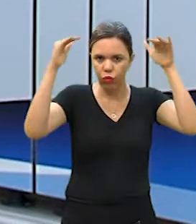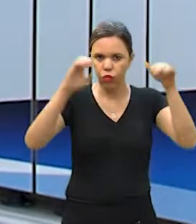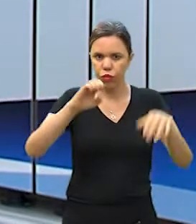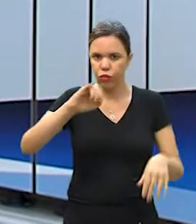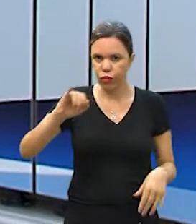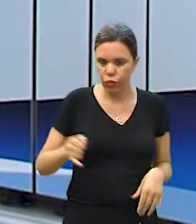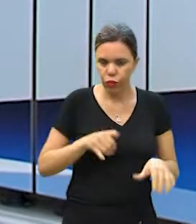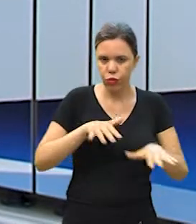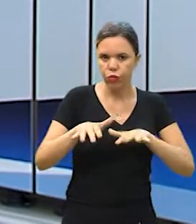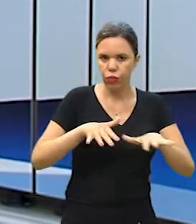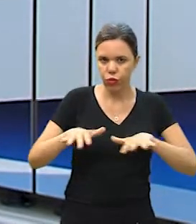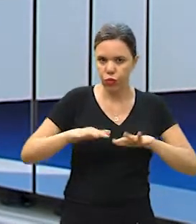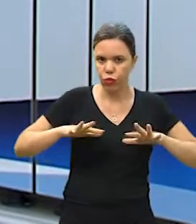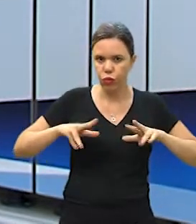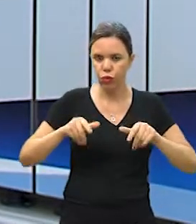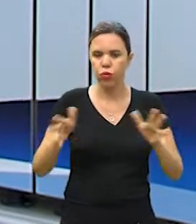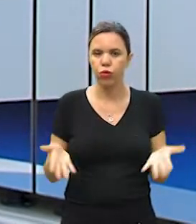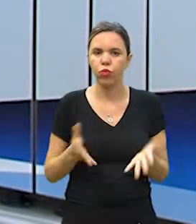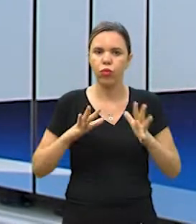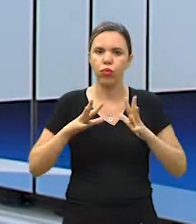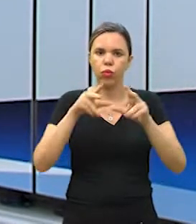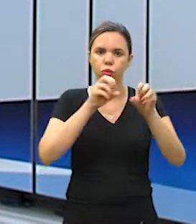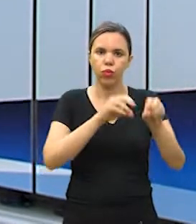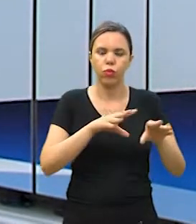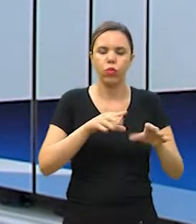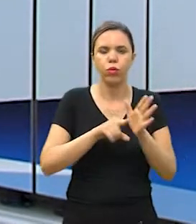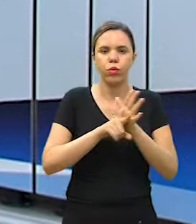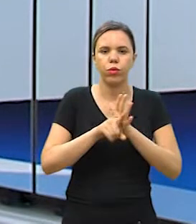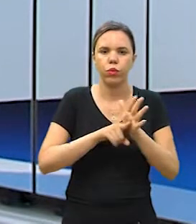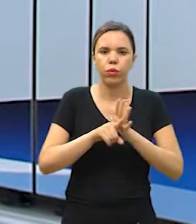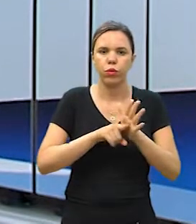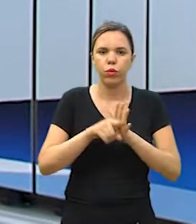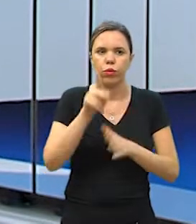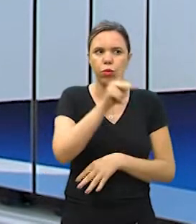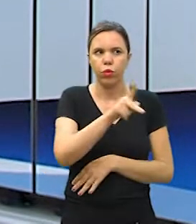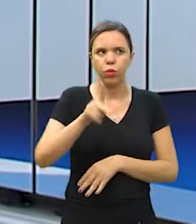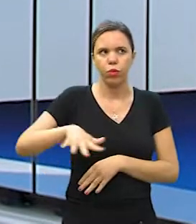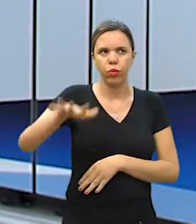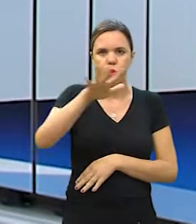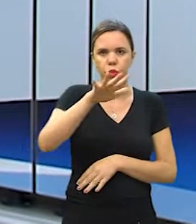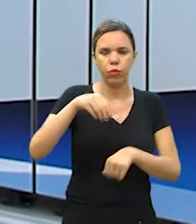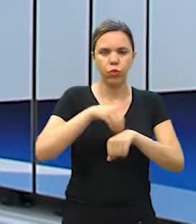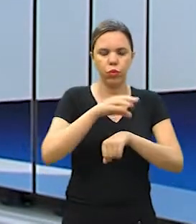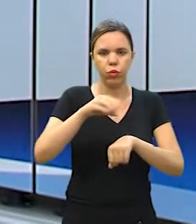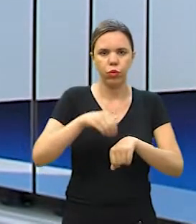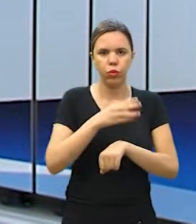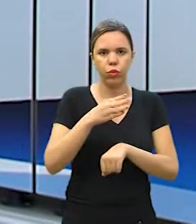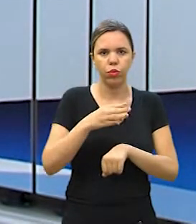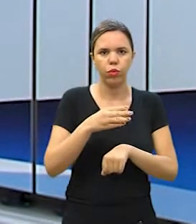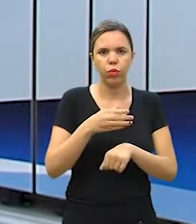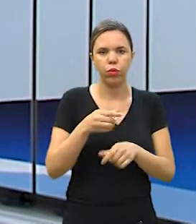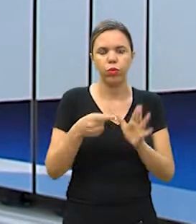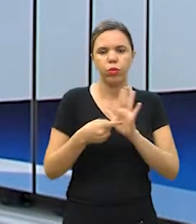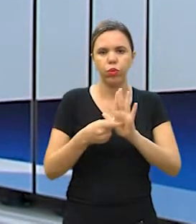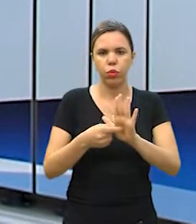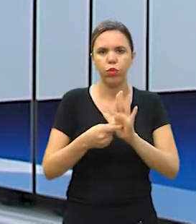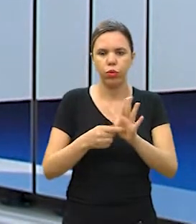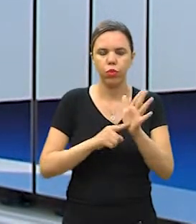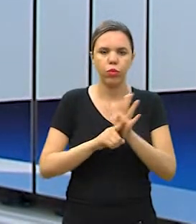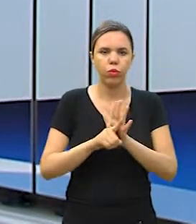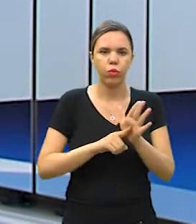adultos. O movimento Todos pela Educação realizou uma pesquisa com os professores que traz alguns